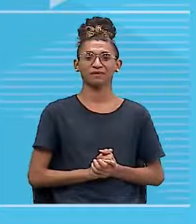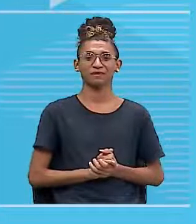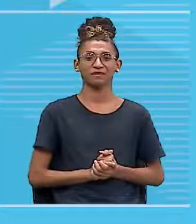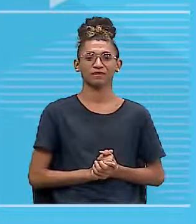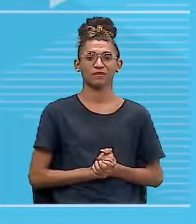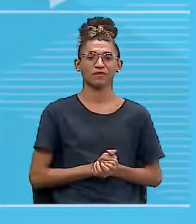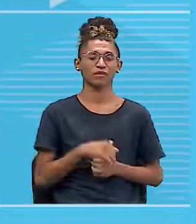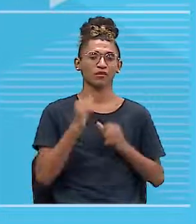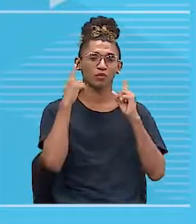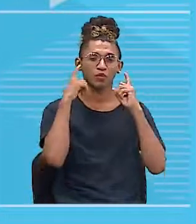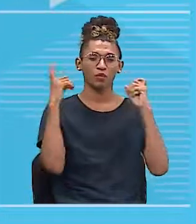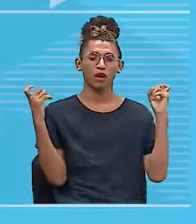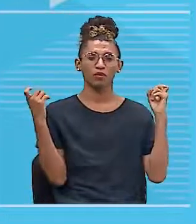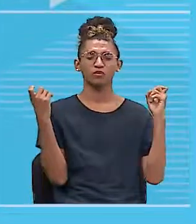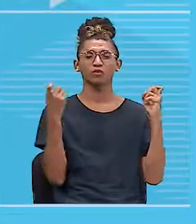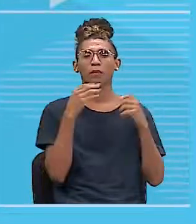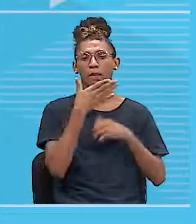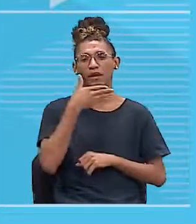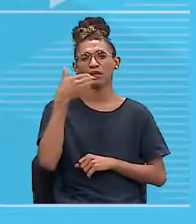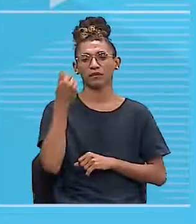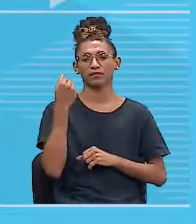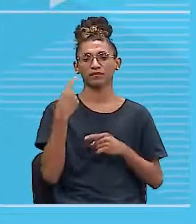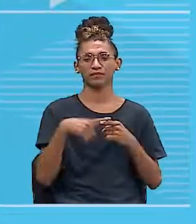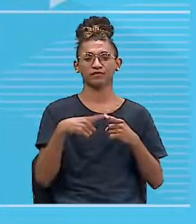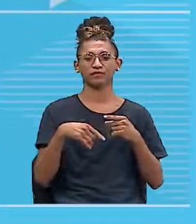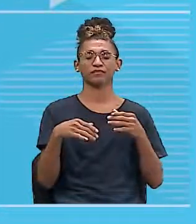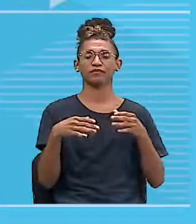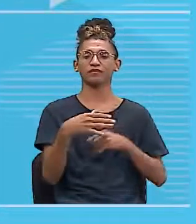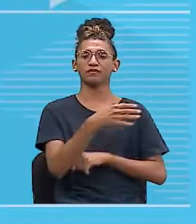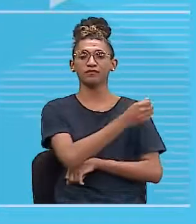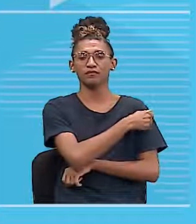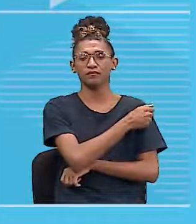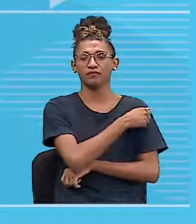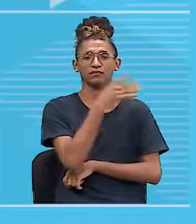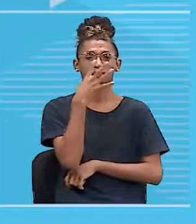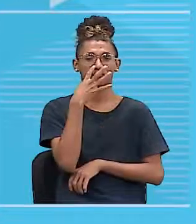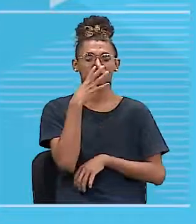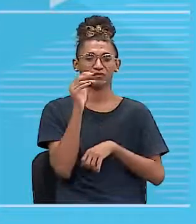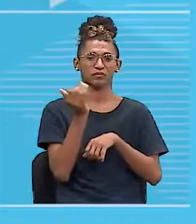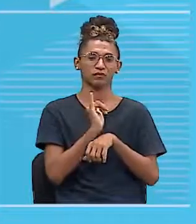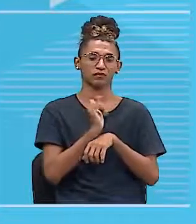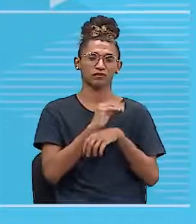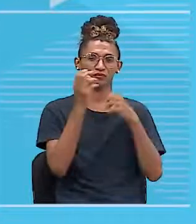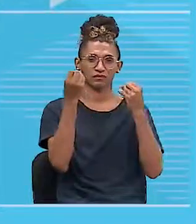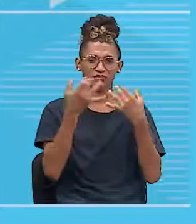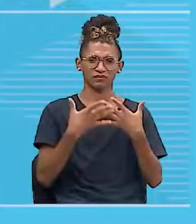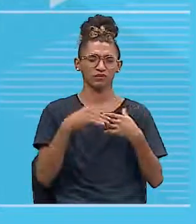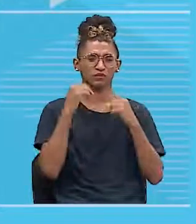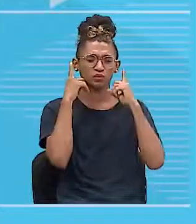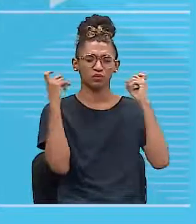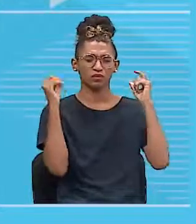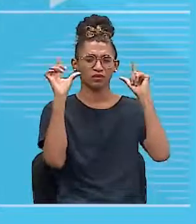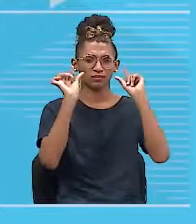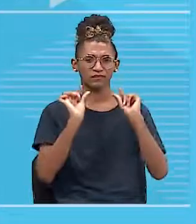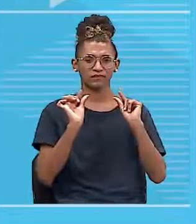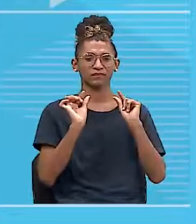dá uma melhorada aí no áudio A Turminha do YouTube Diz que o áudio está um pouco baixo meu amigo Fernando